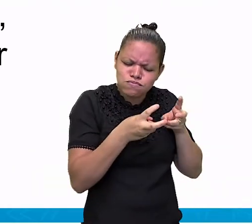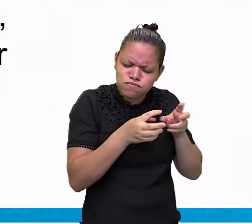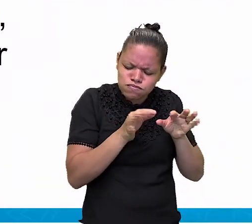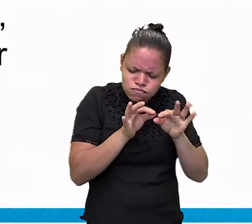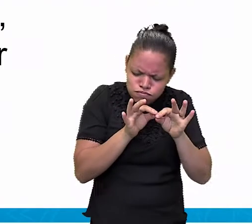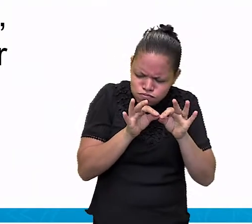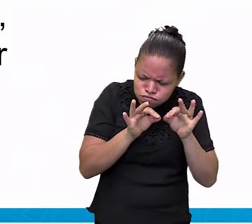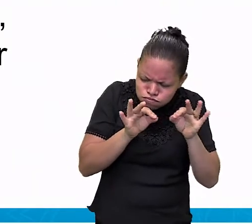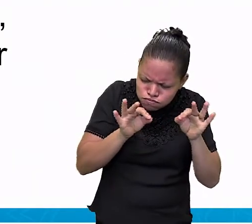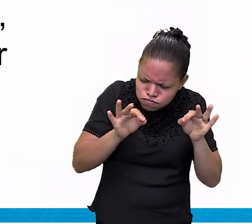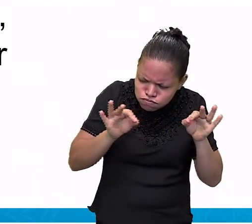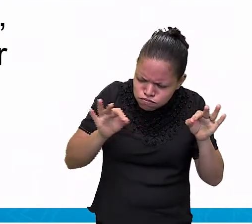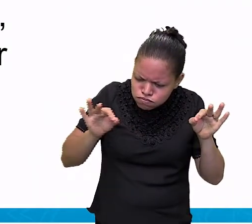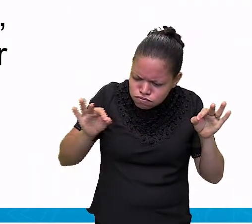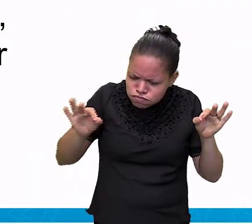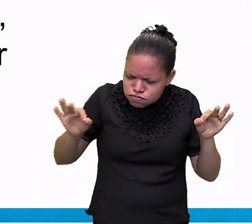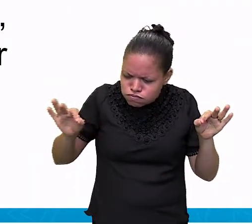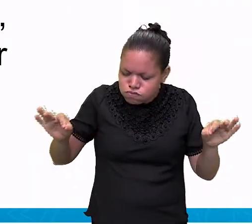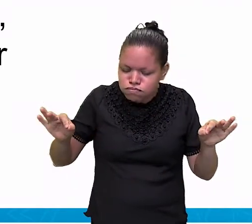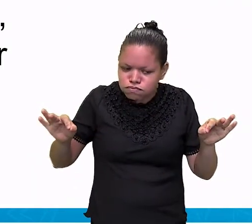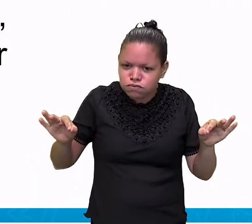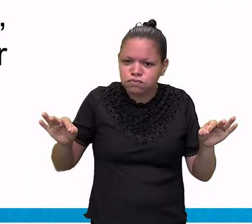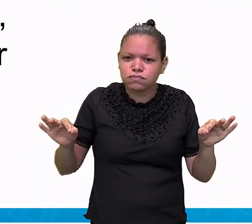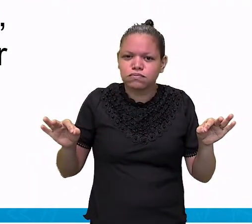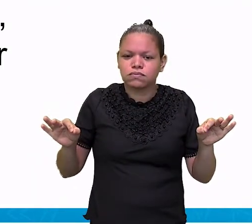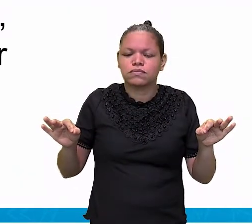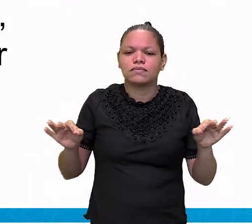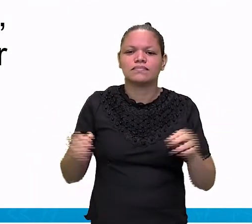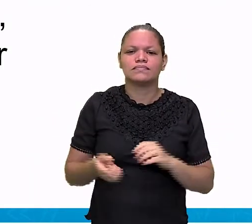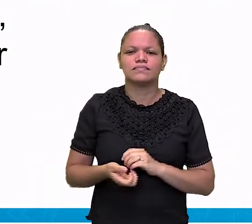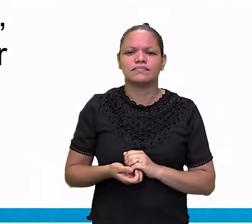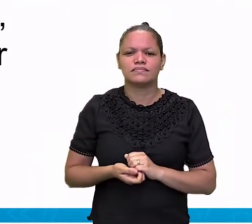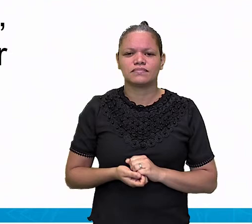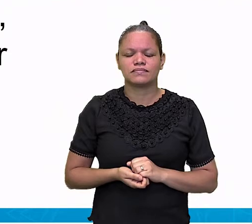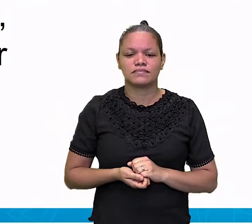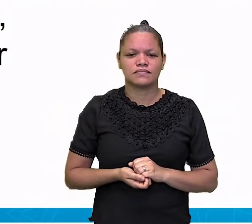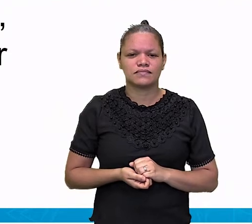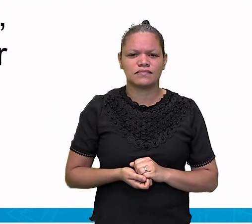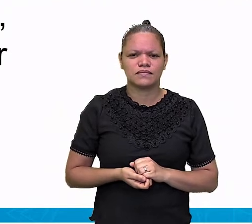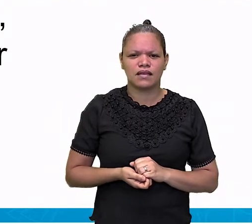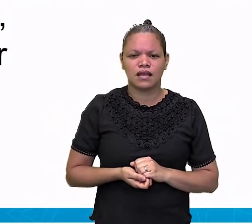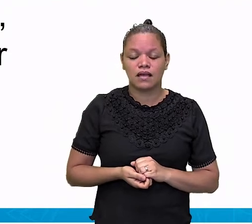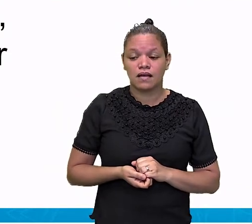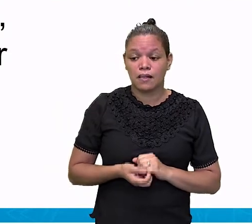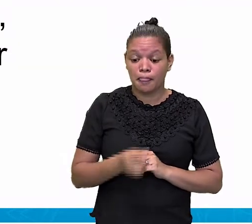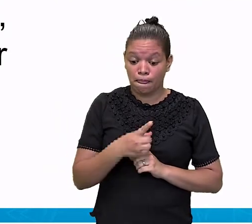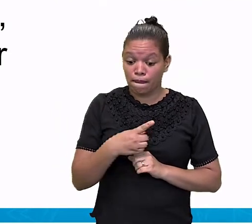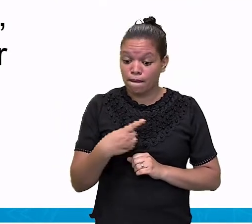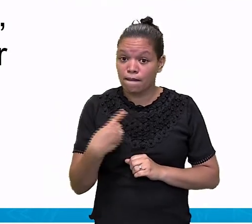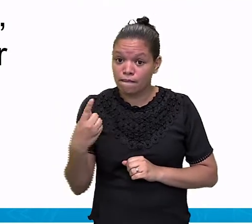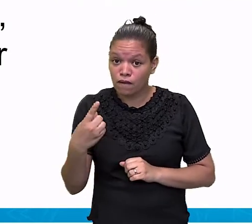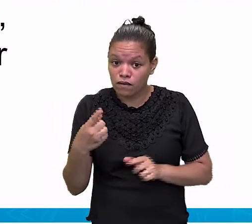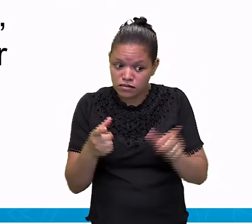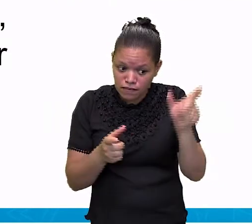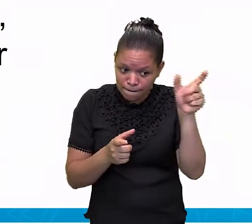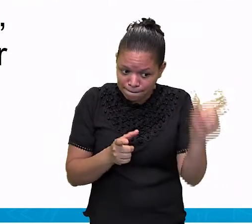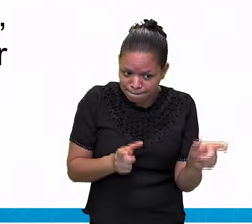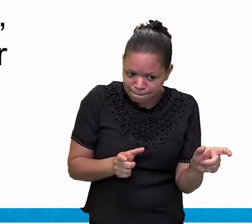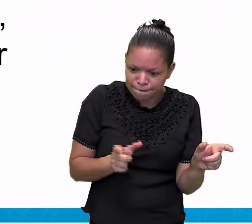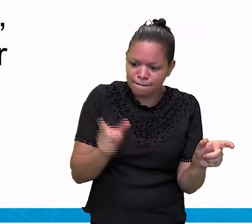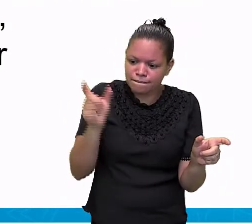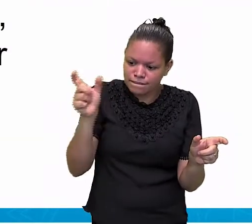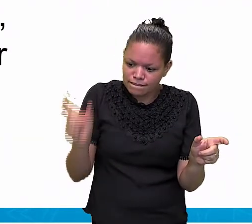território, onde a gente vai analisar a densidade demográfica. Quando dividimos o número de habitantes, que é a